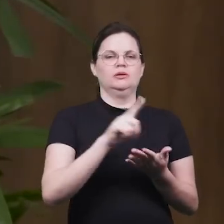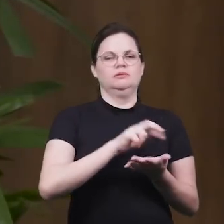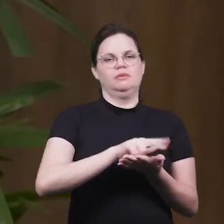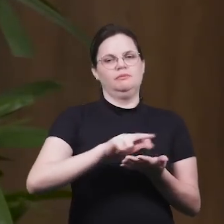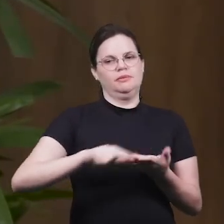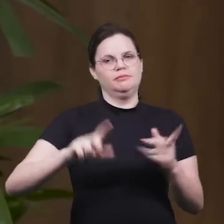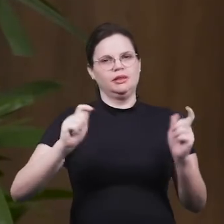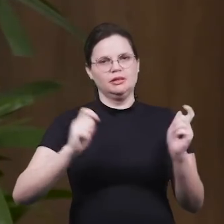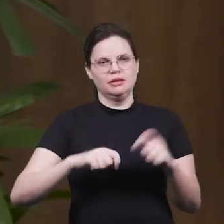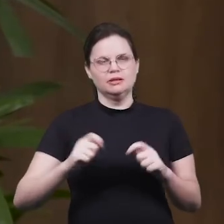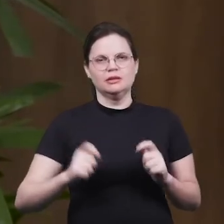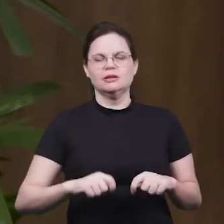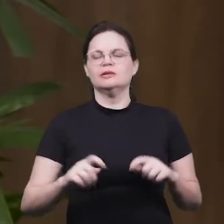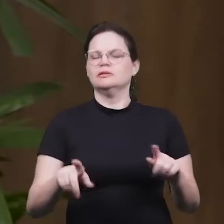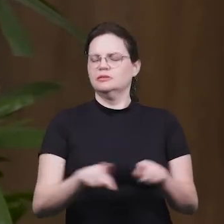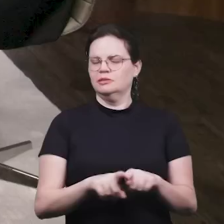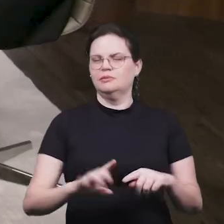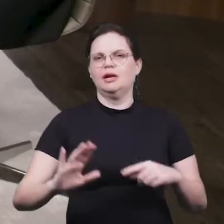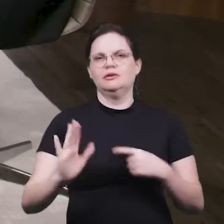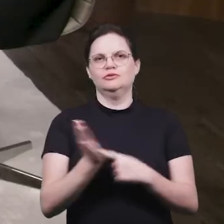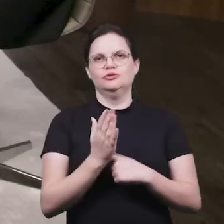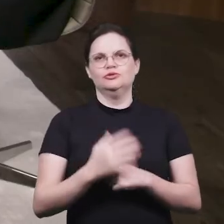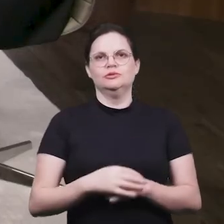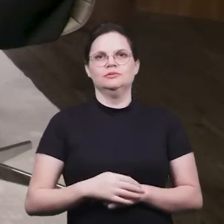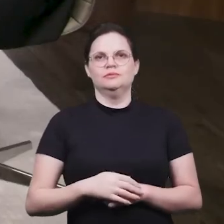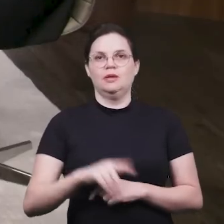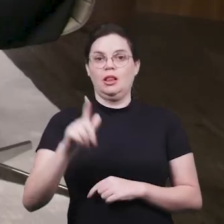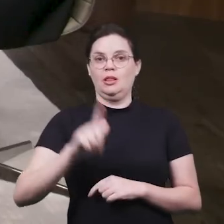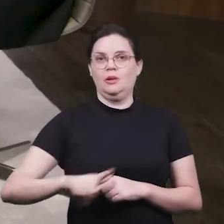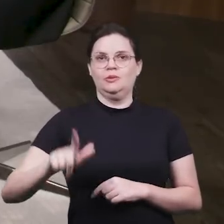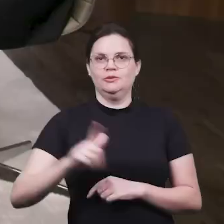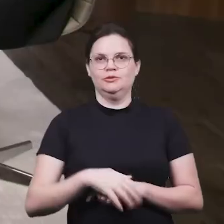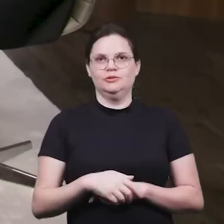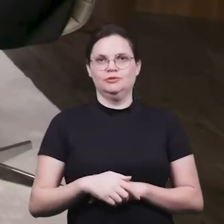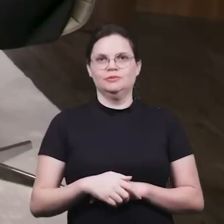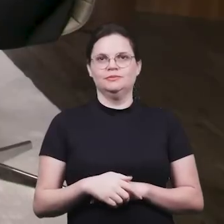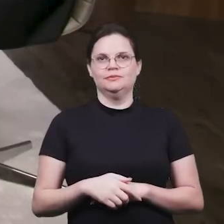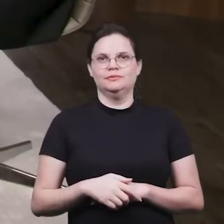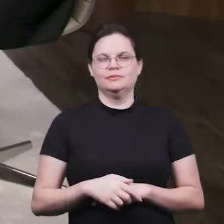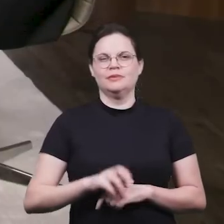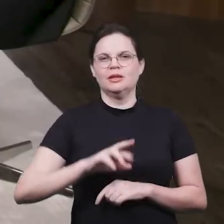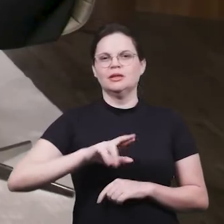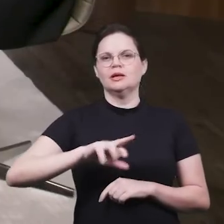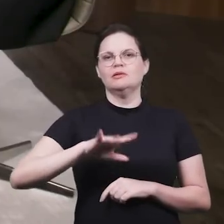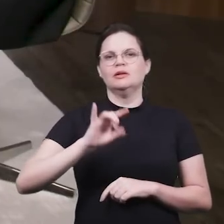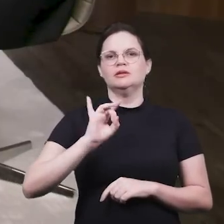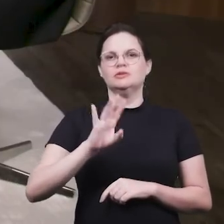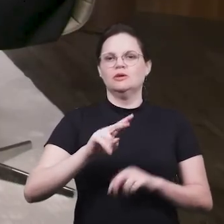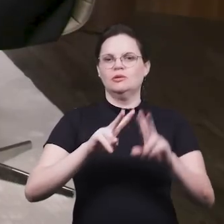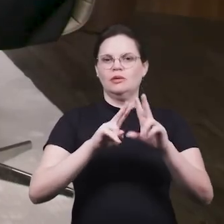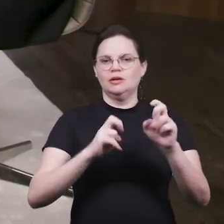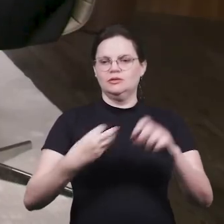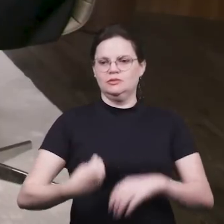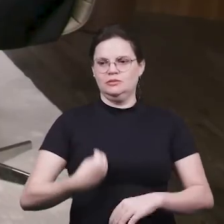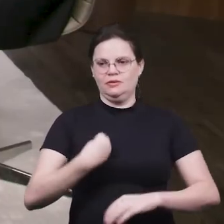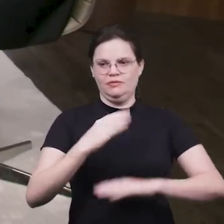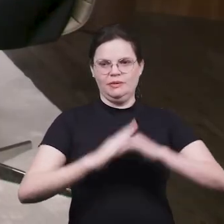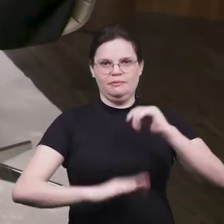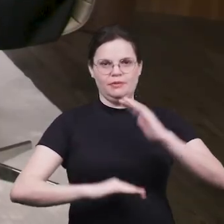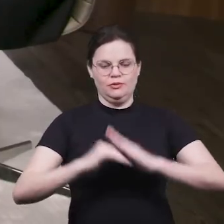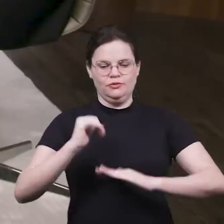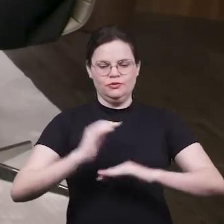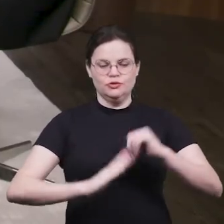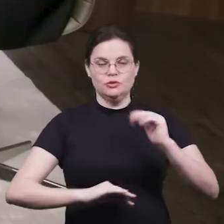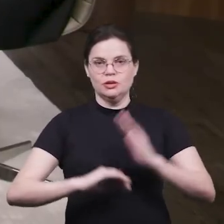idiomas que seria de grande ajuda. Sim, com certeza. Não é somente no sentido de vida profissional, não